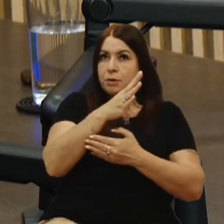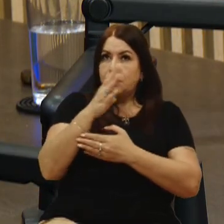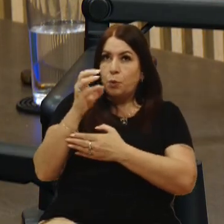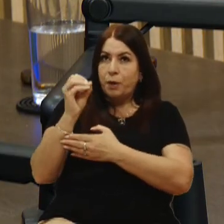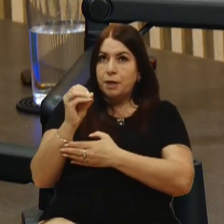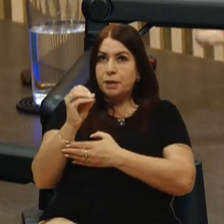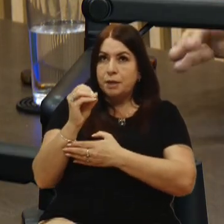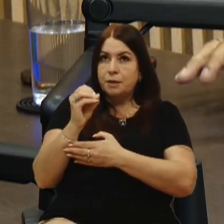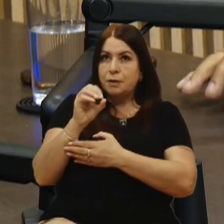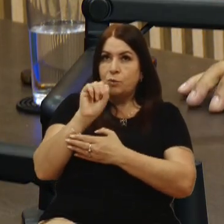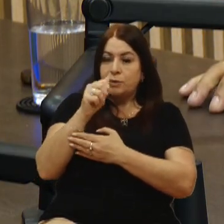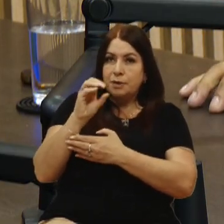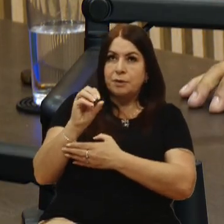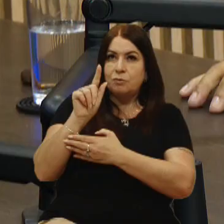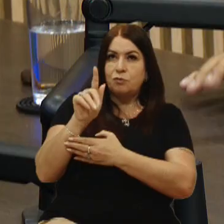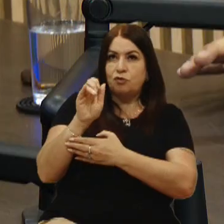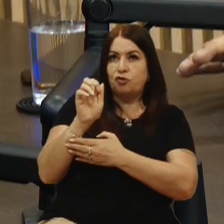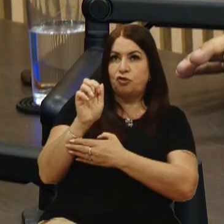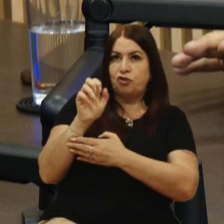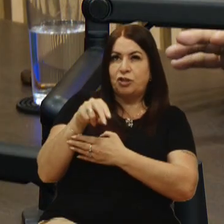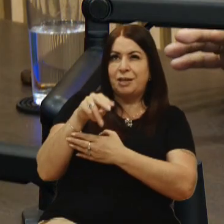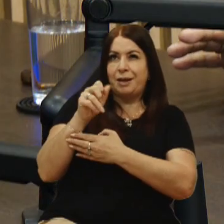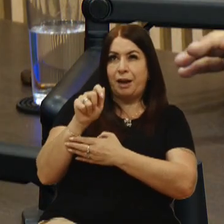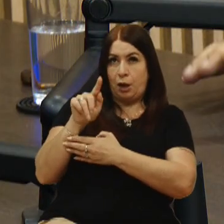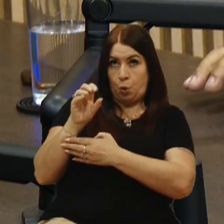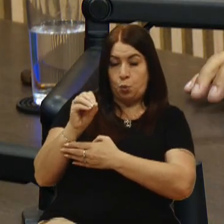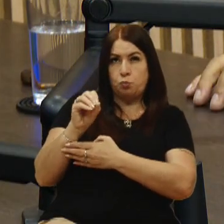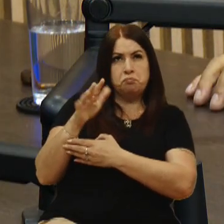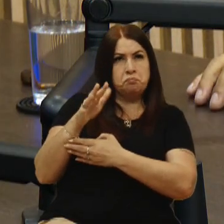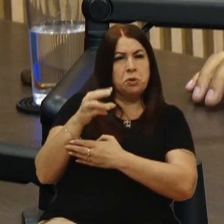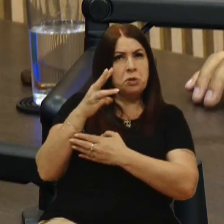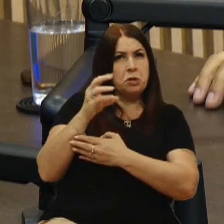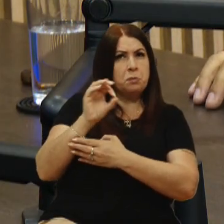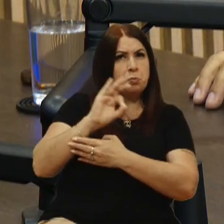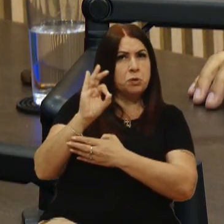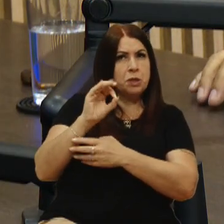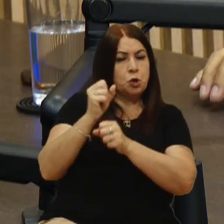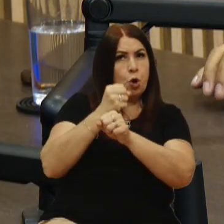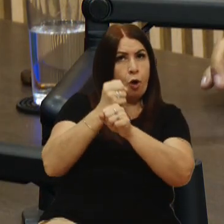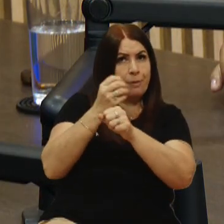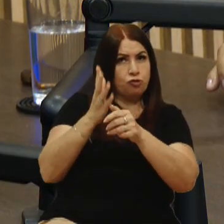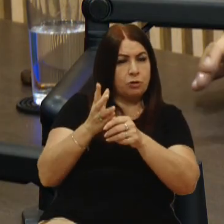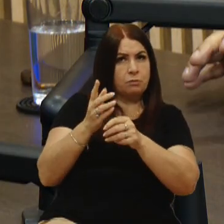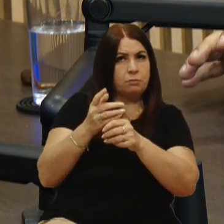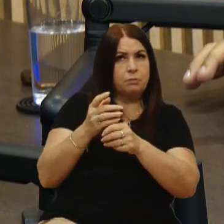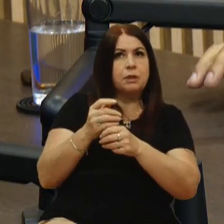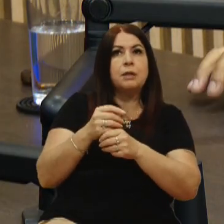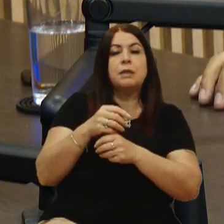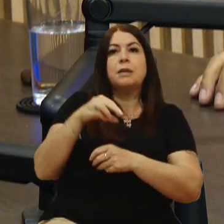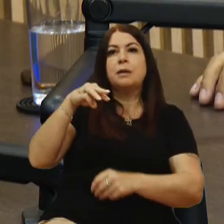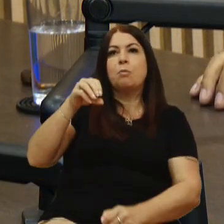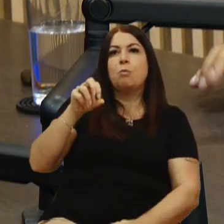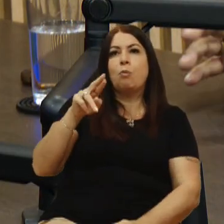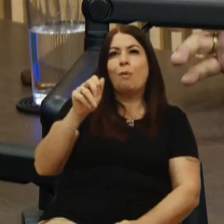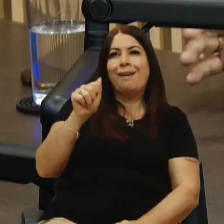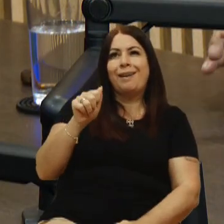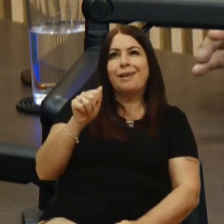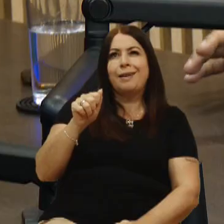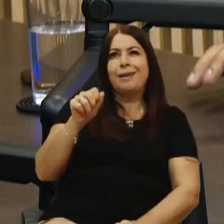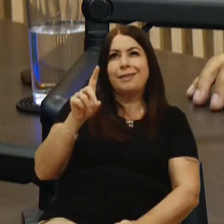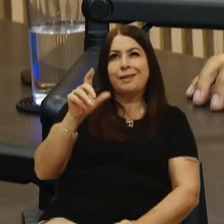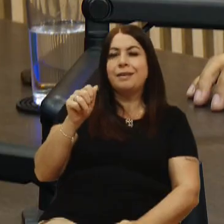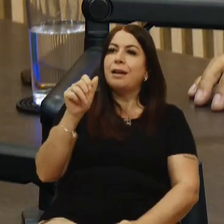agora no São Genaro que já estão sendo, já está em torno de 30% da obra já, e na Morada do Vale mais 500 apartamentos,